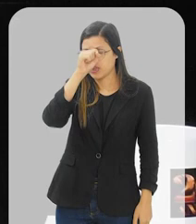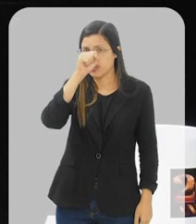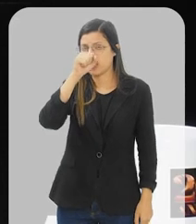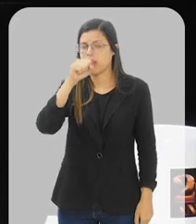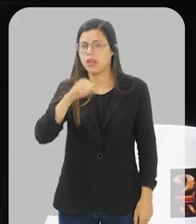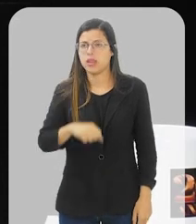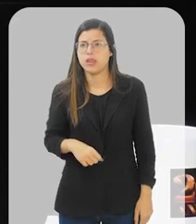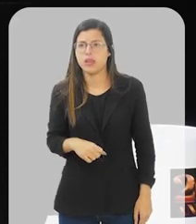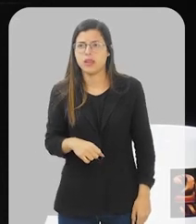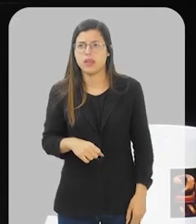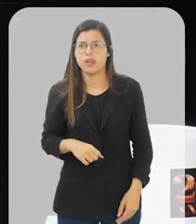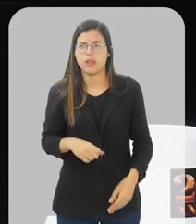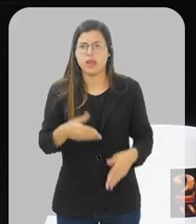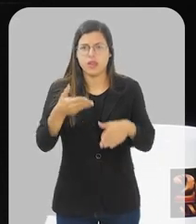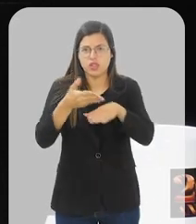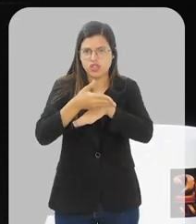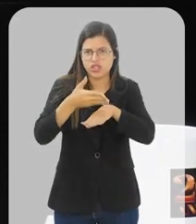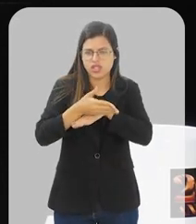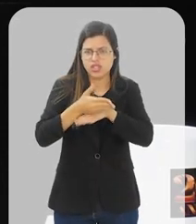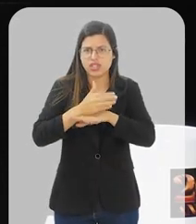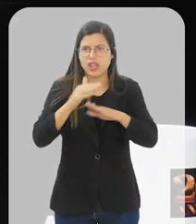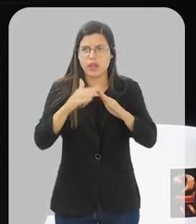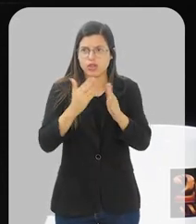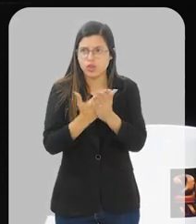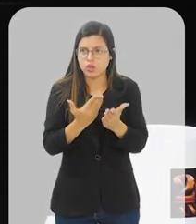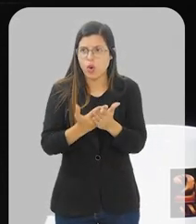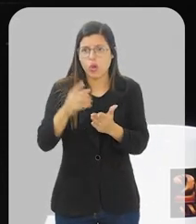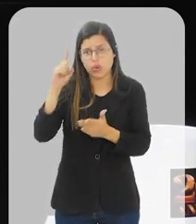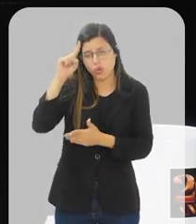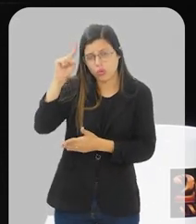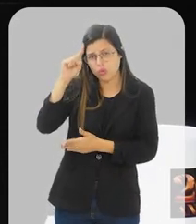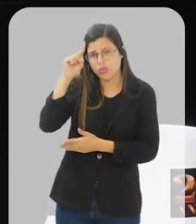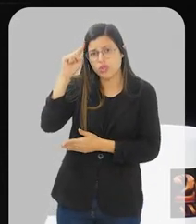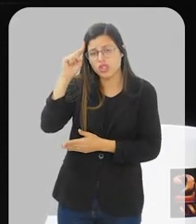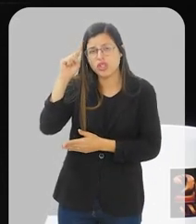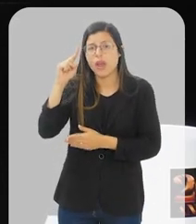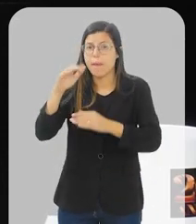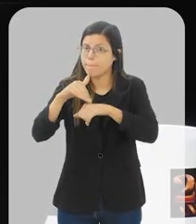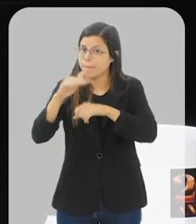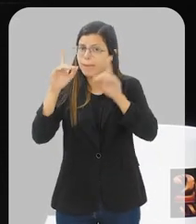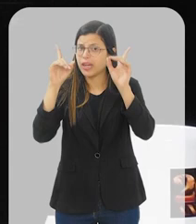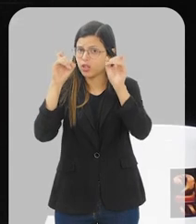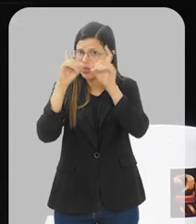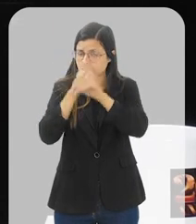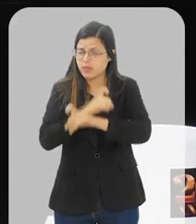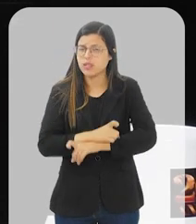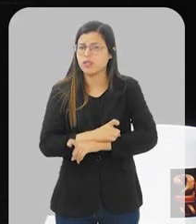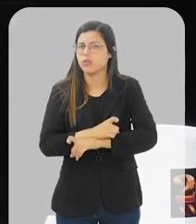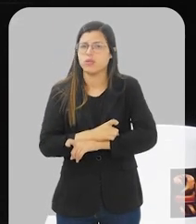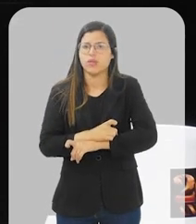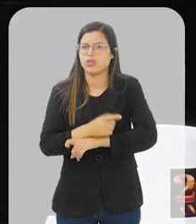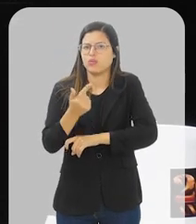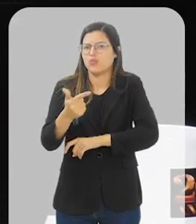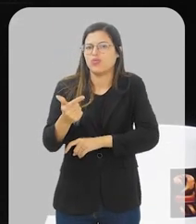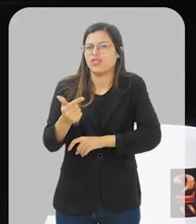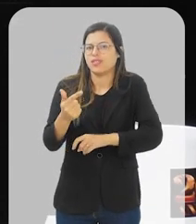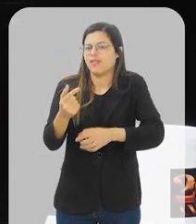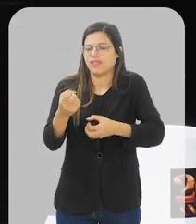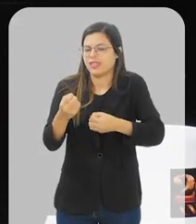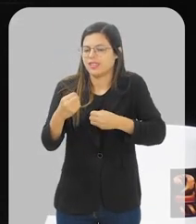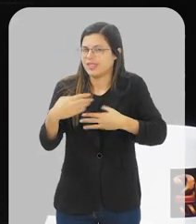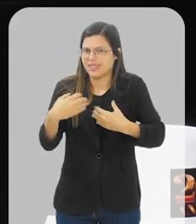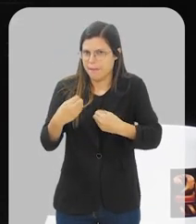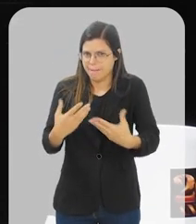sem ir ao conservatório todos os dias é muito mais difícil. A gente não teve o beabá, a gente aprendeu na marra. Assim.